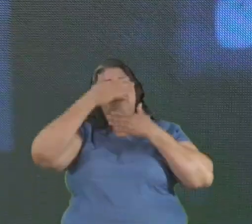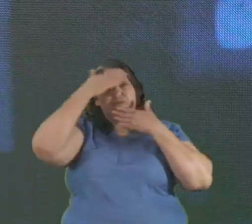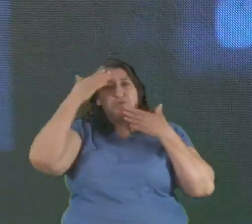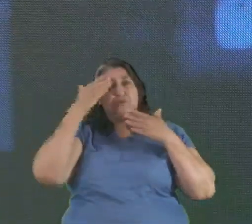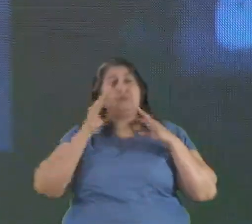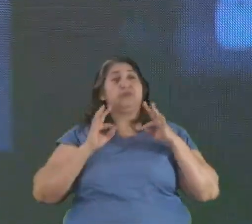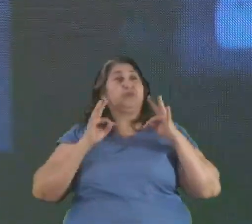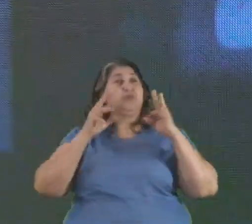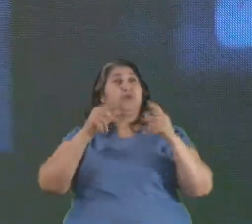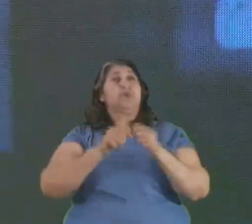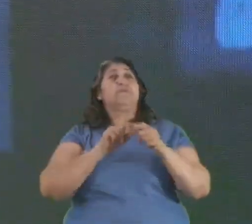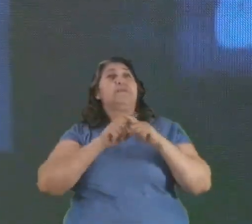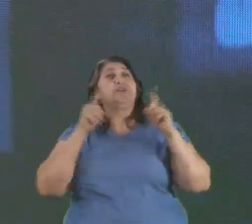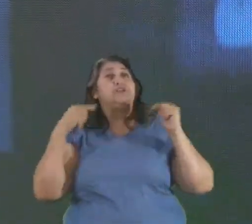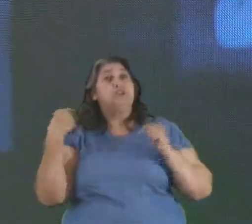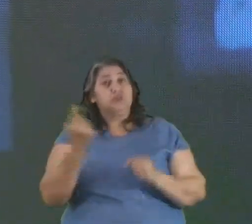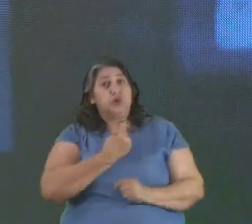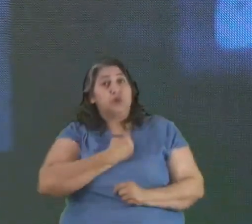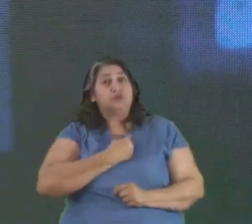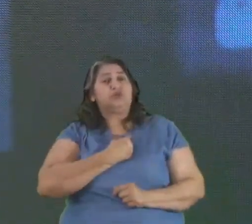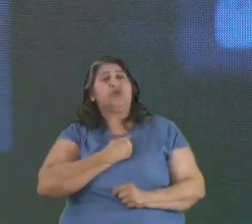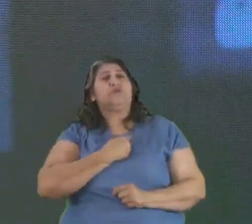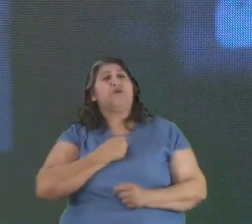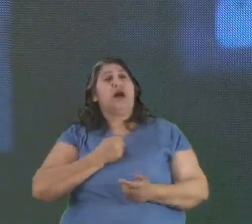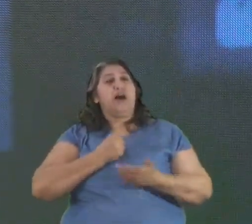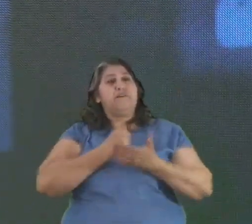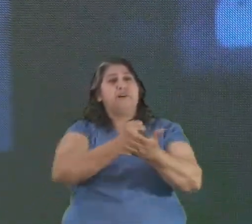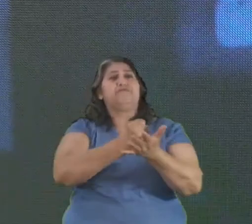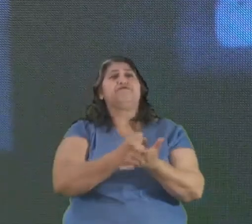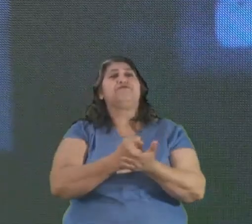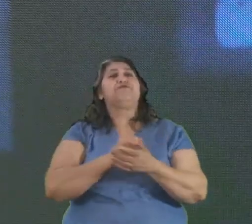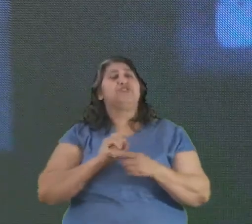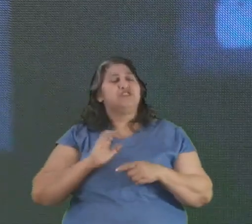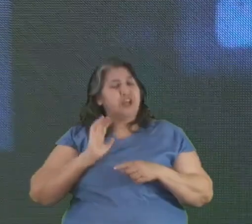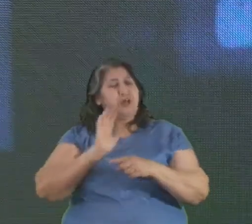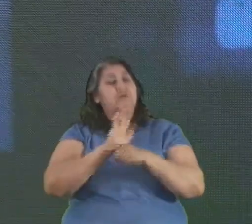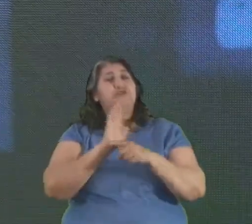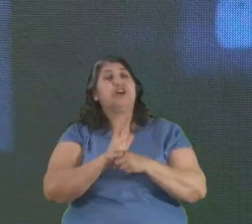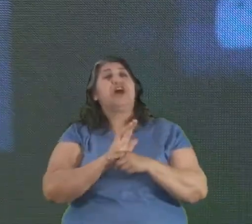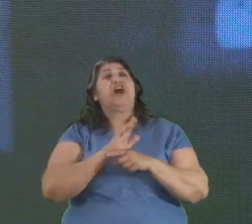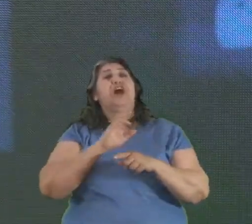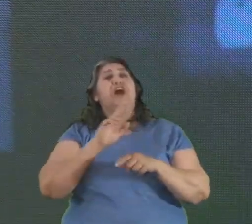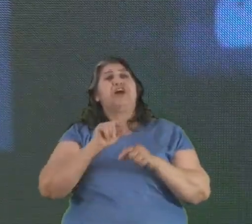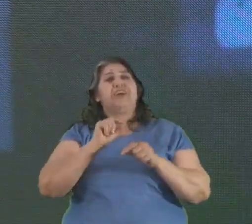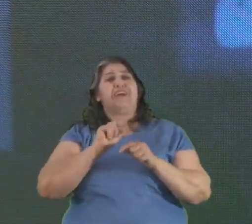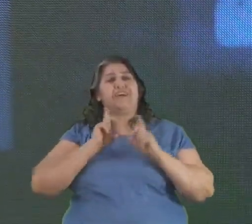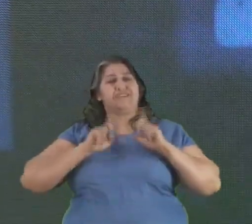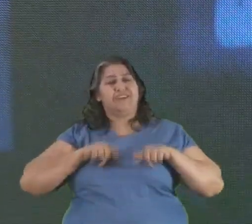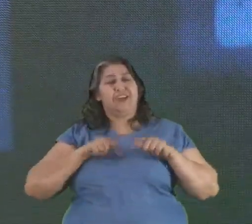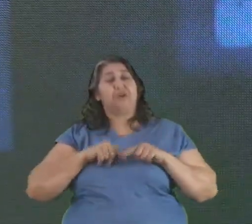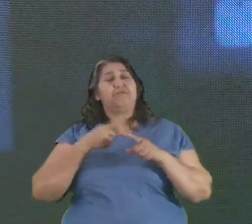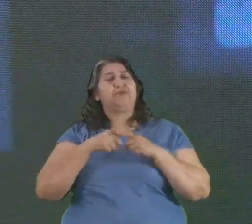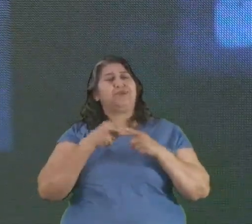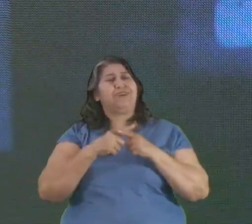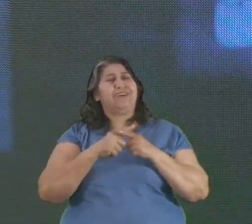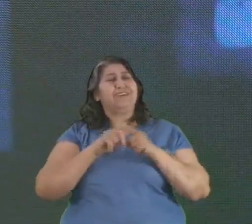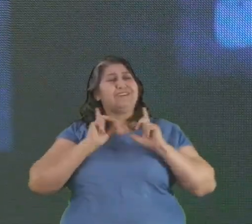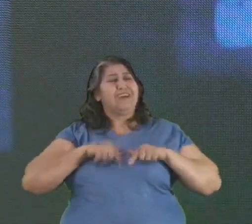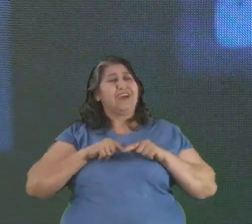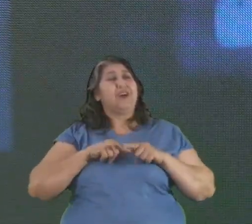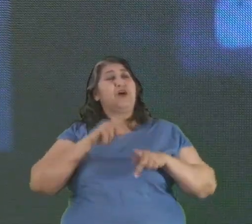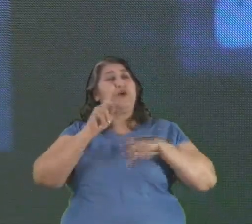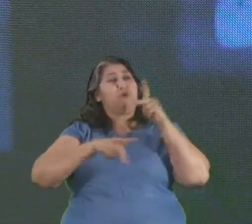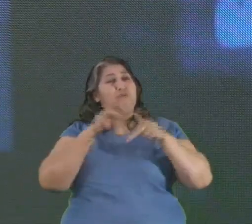a favor de Israel, porque Israel é o povo da aliança, é o povo da promessa, e o